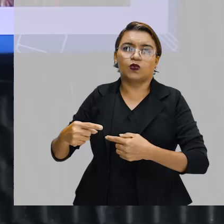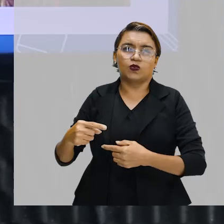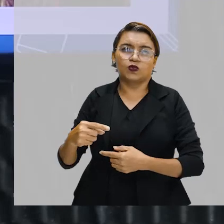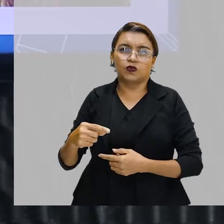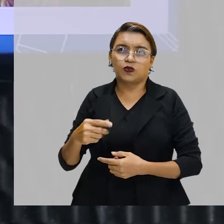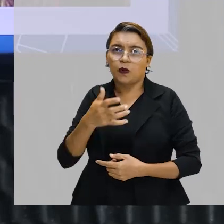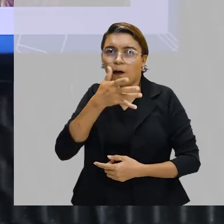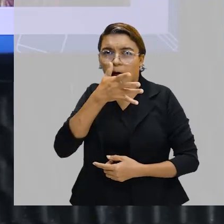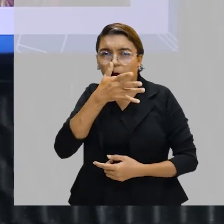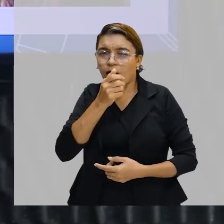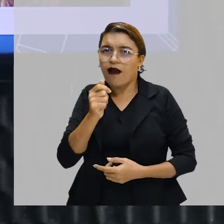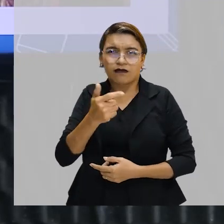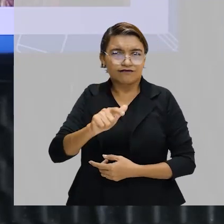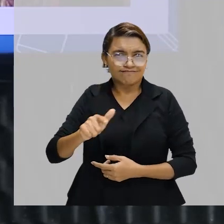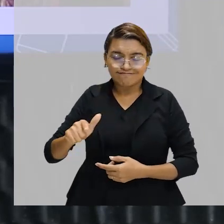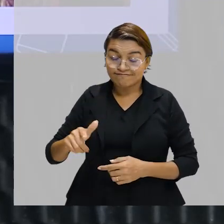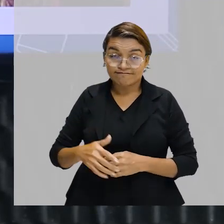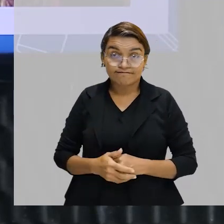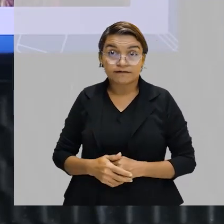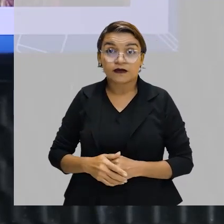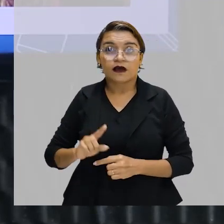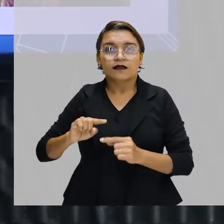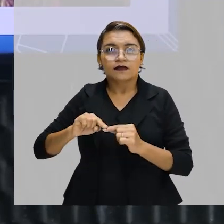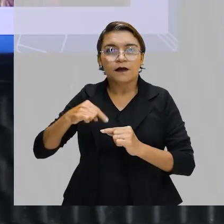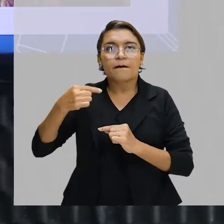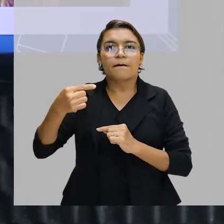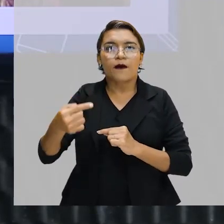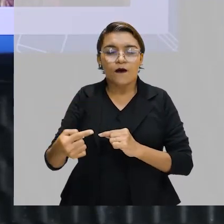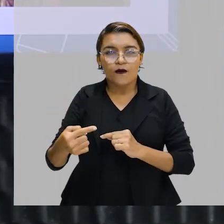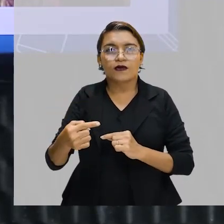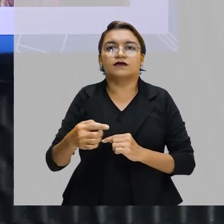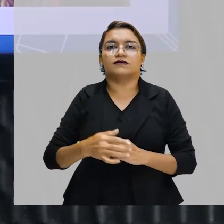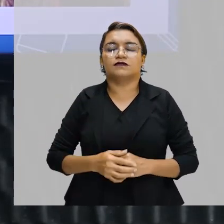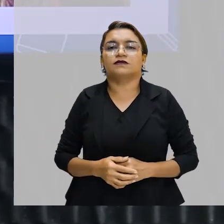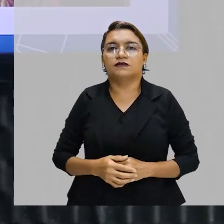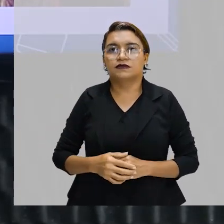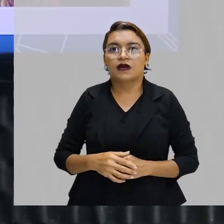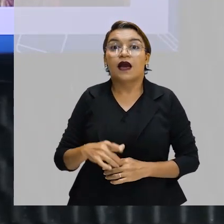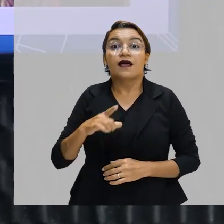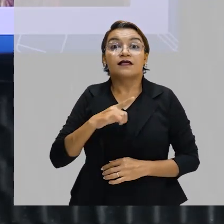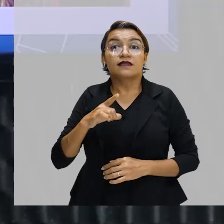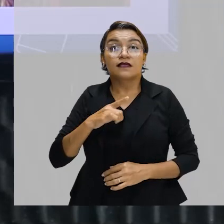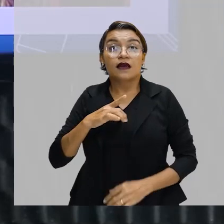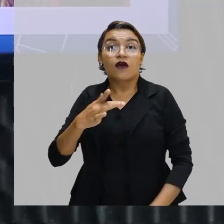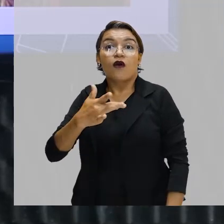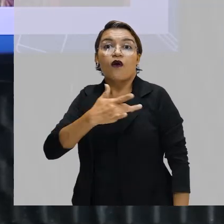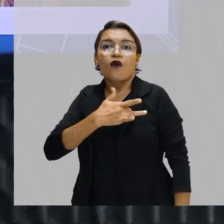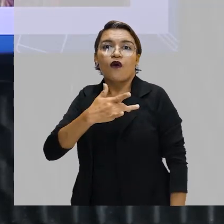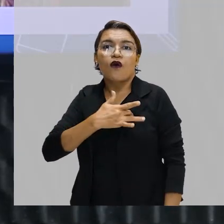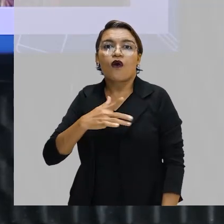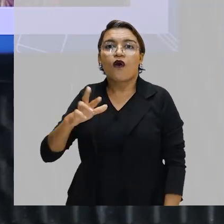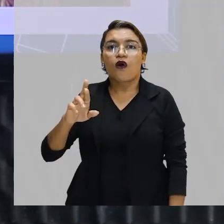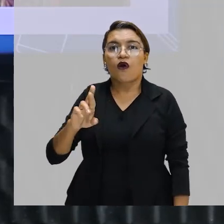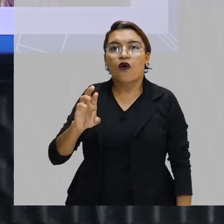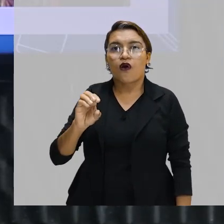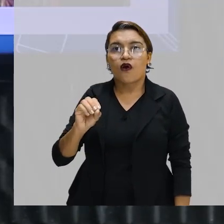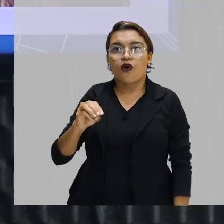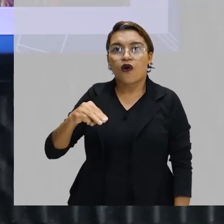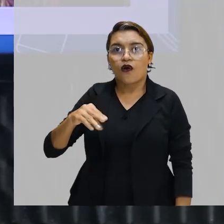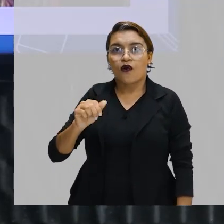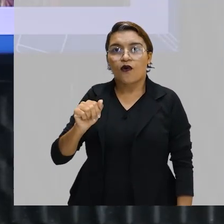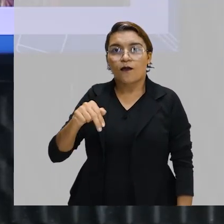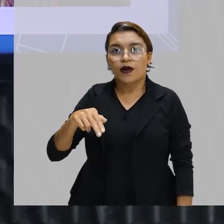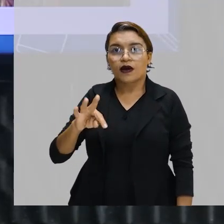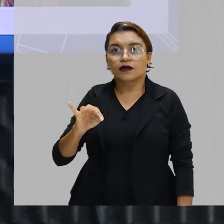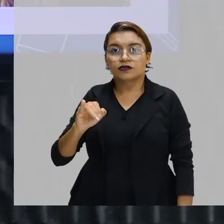do neoclassicismo, nós temos o romantismo. O romantismo é